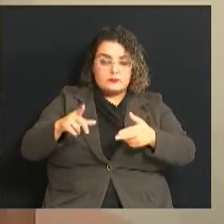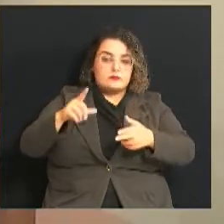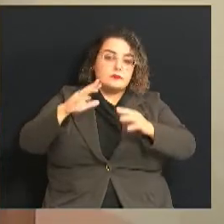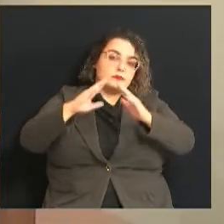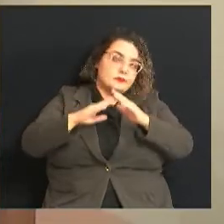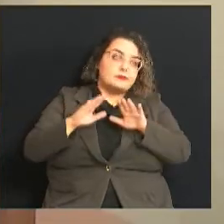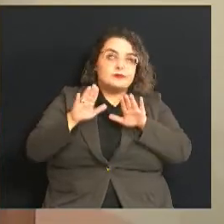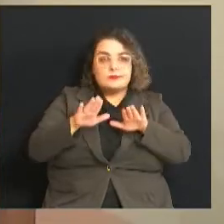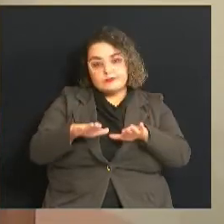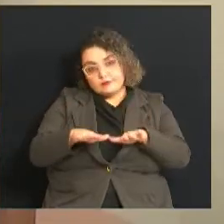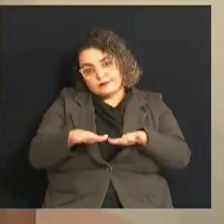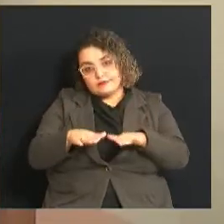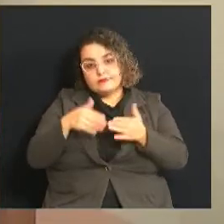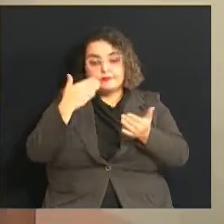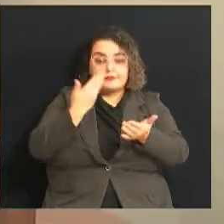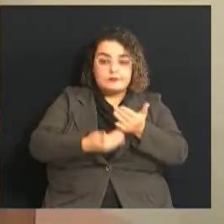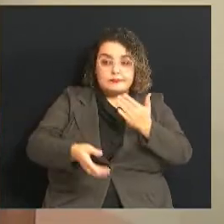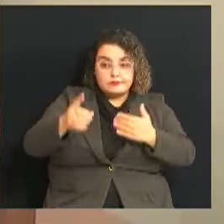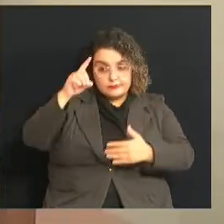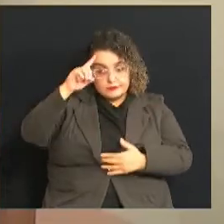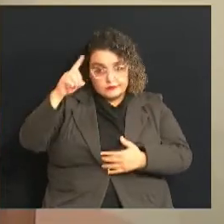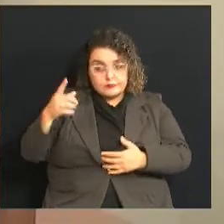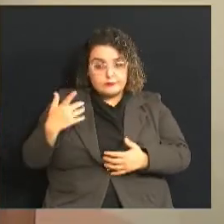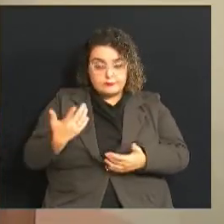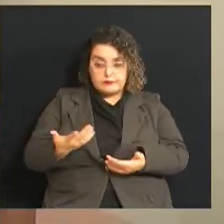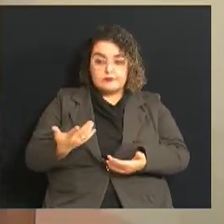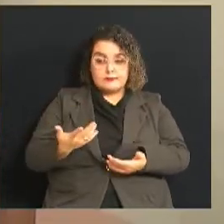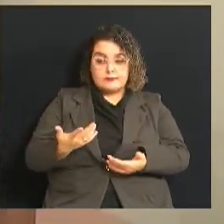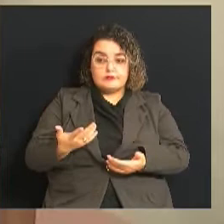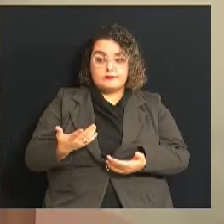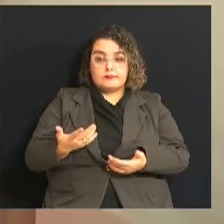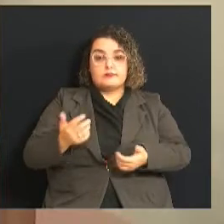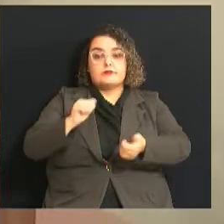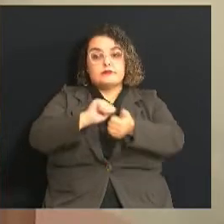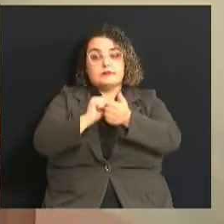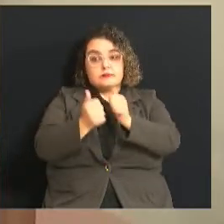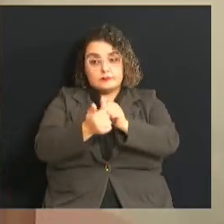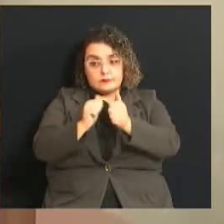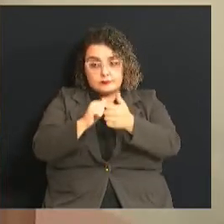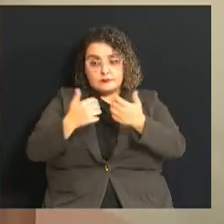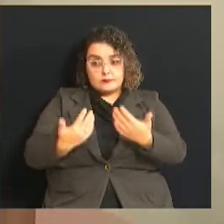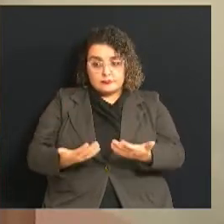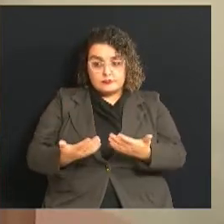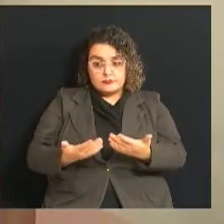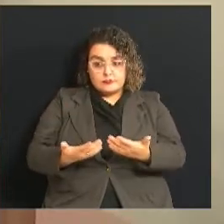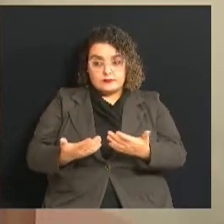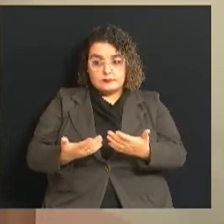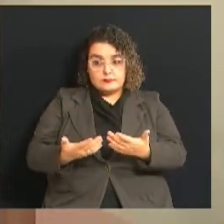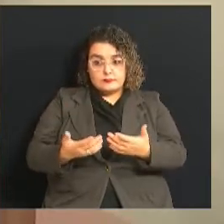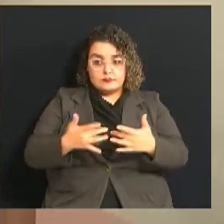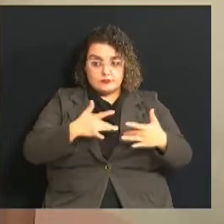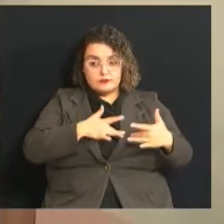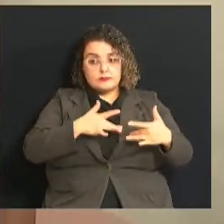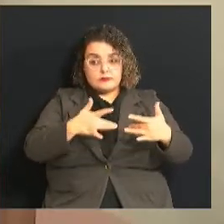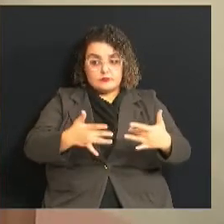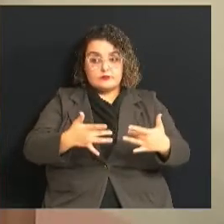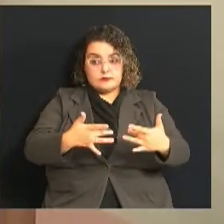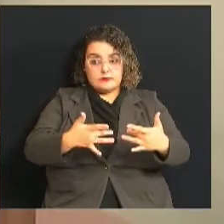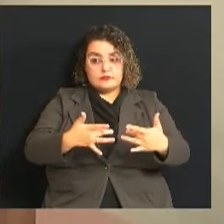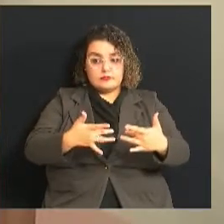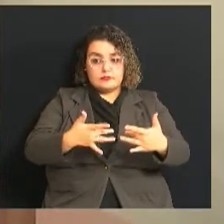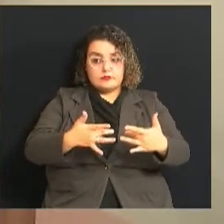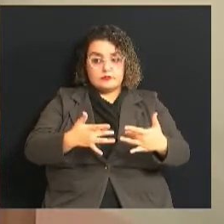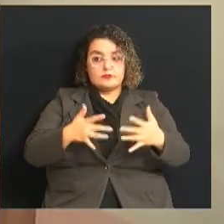casa, vencendo, então ele é reaproveitável para essas doações, mas